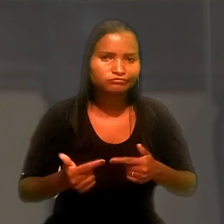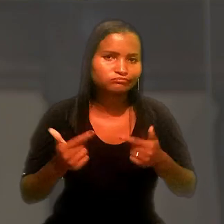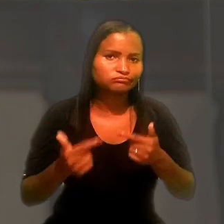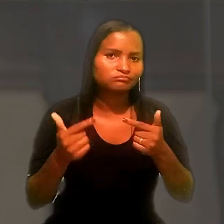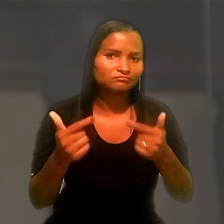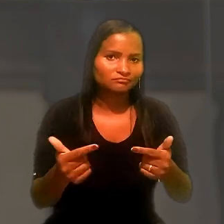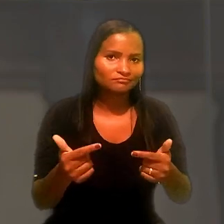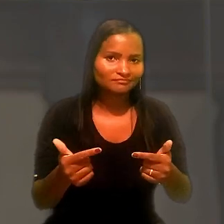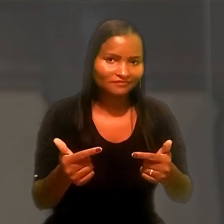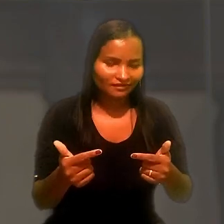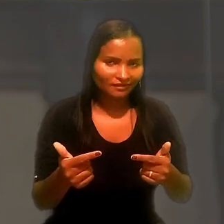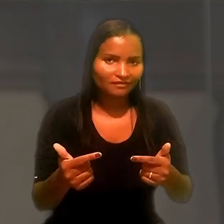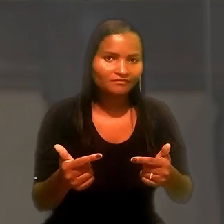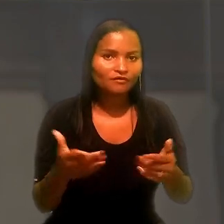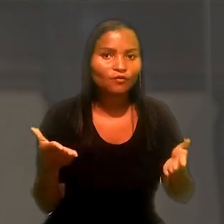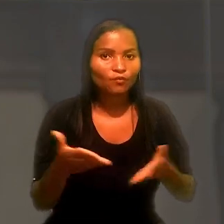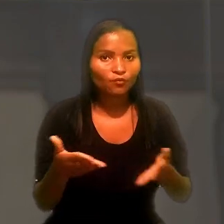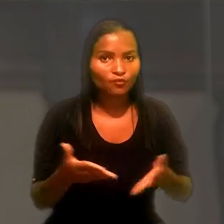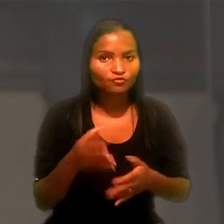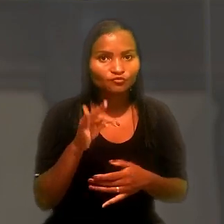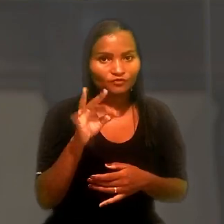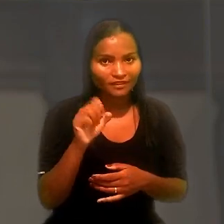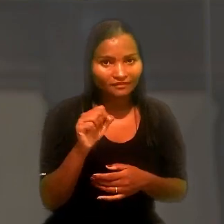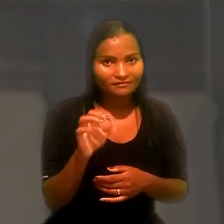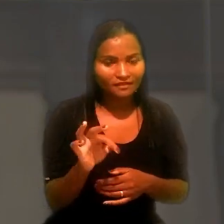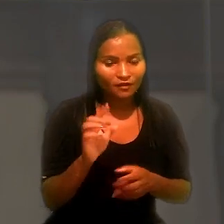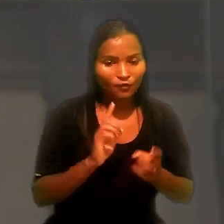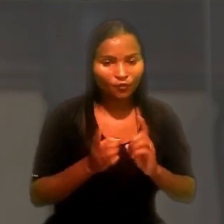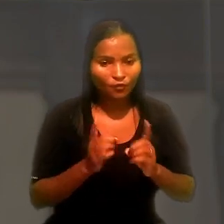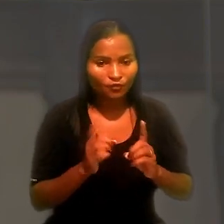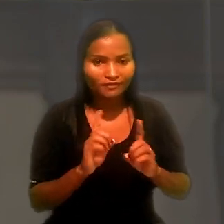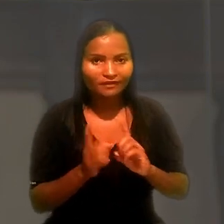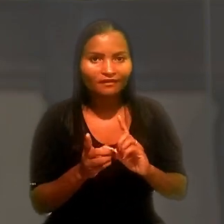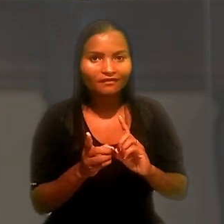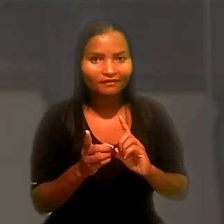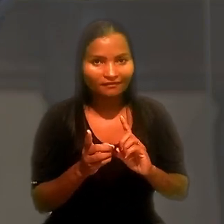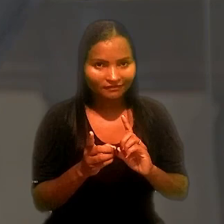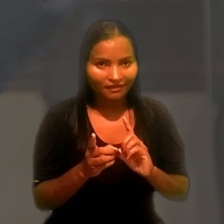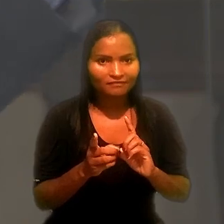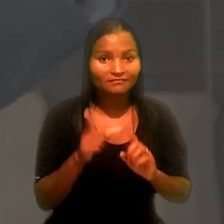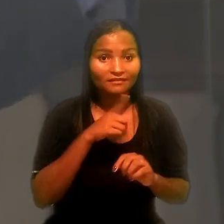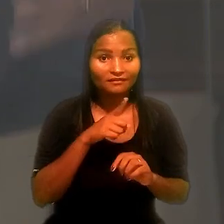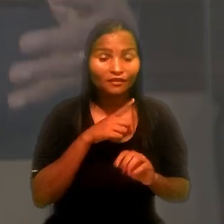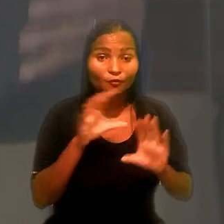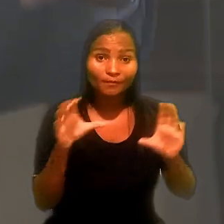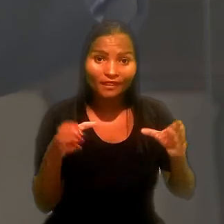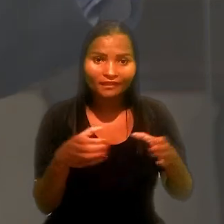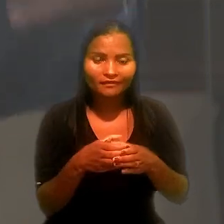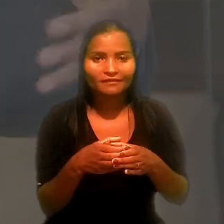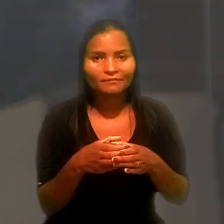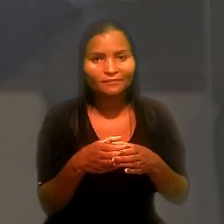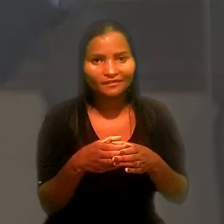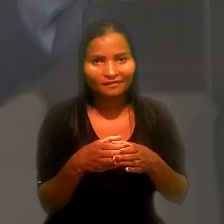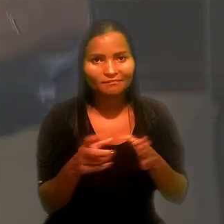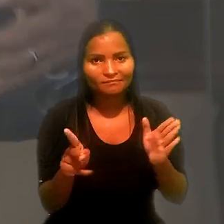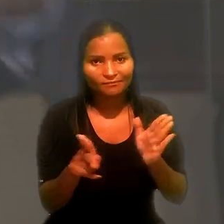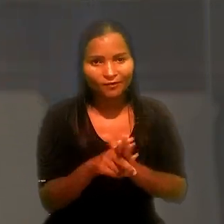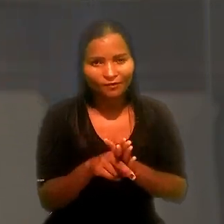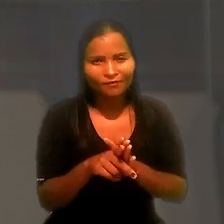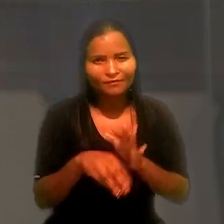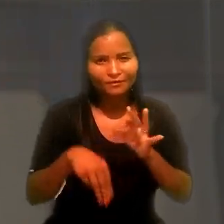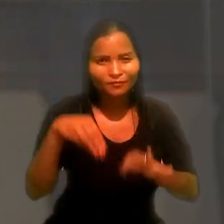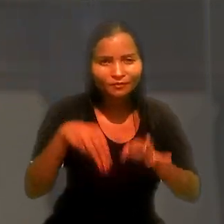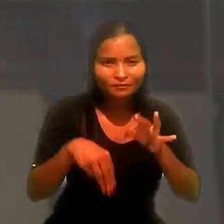avançada. Hoje o TST coordena, tem uma equipe integrada,